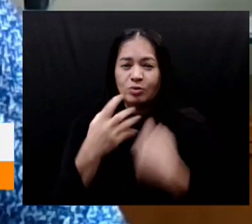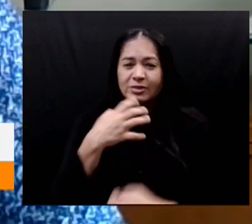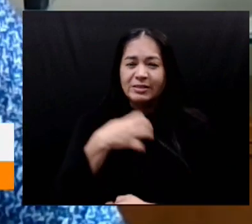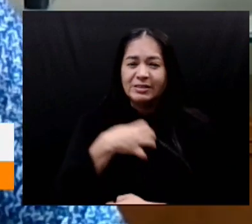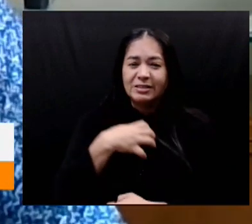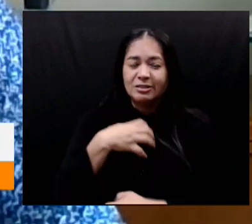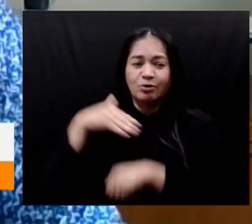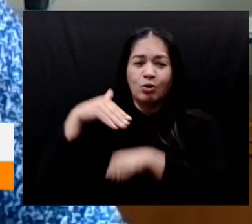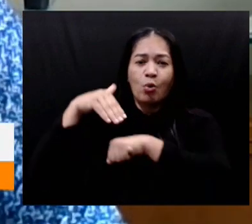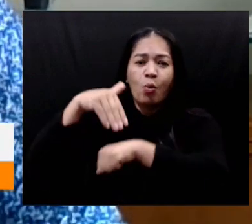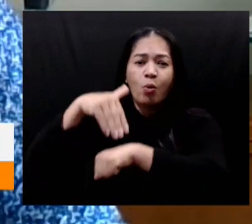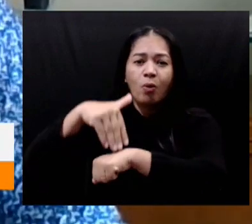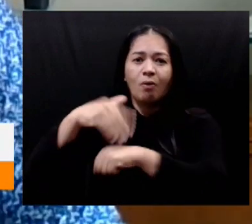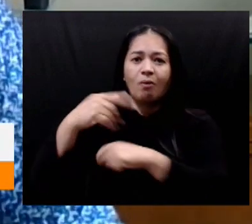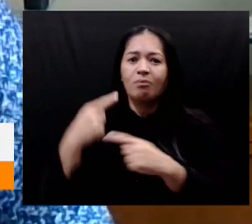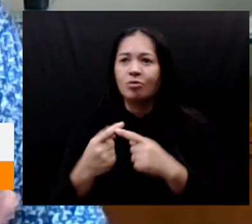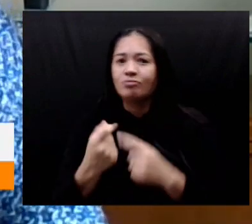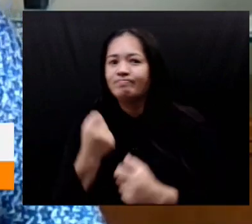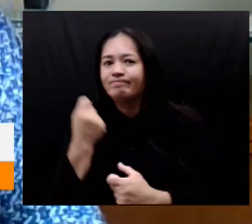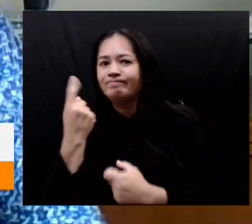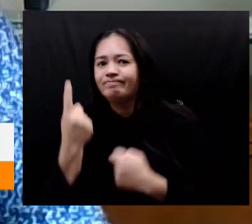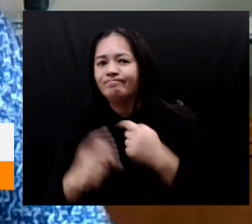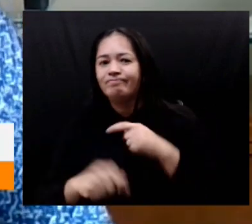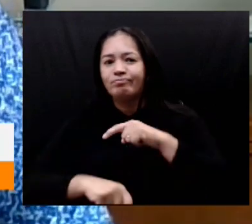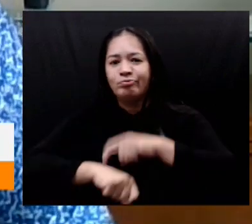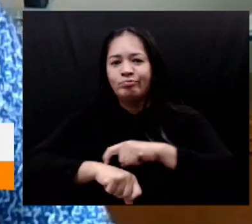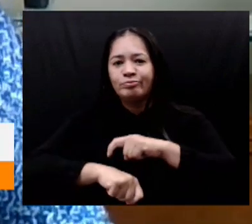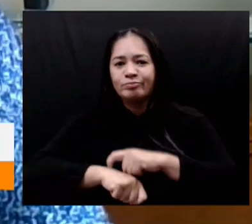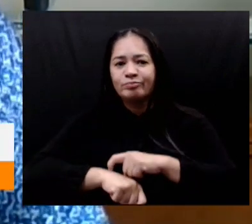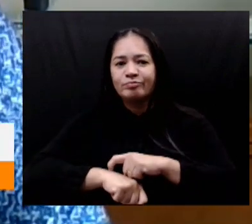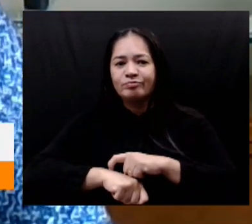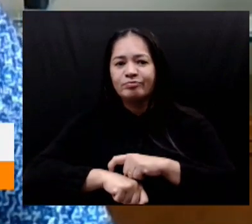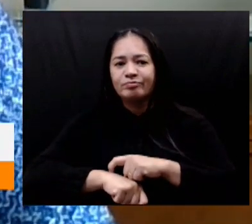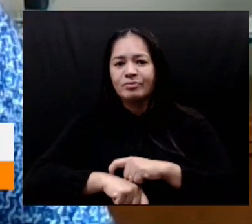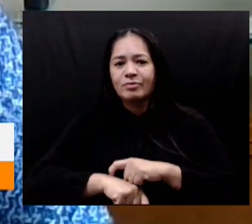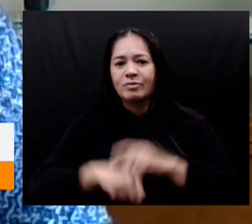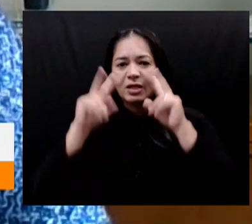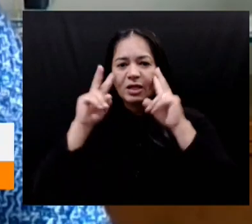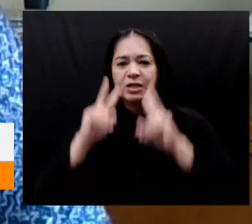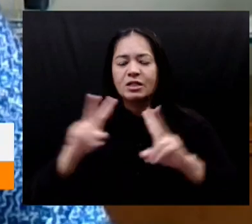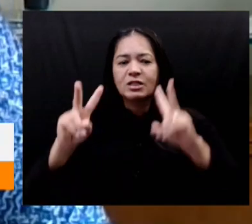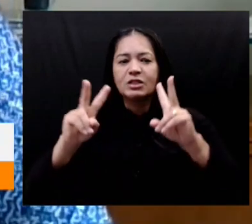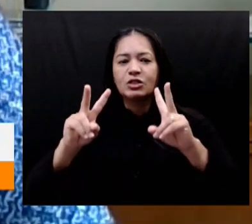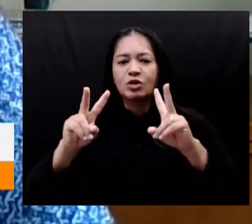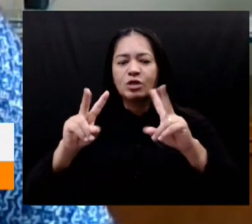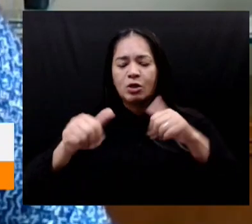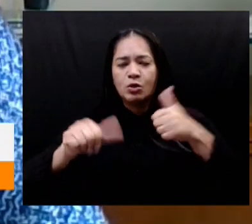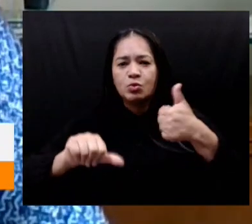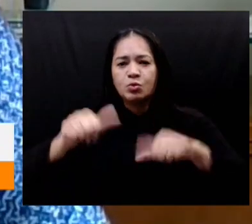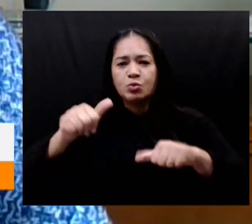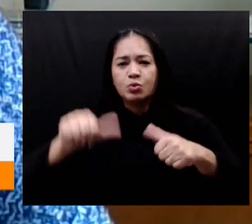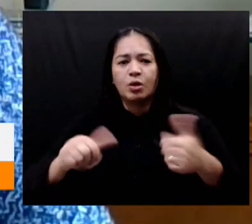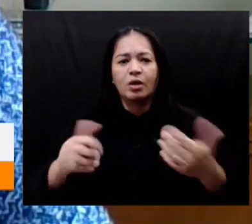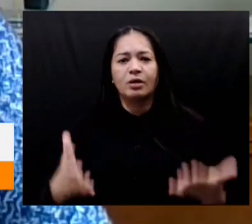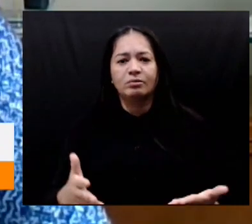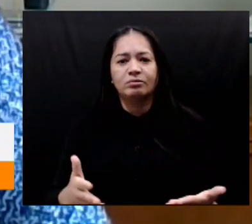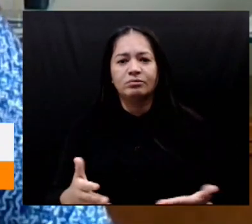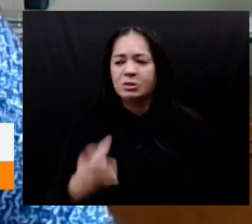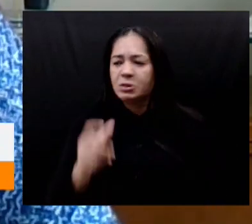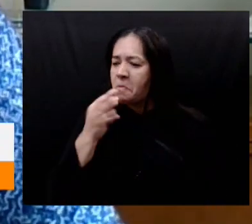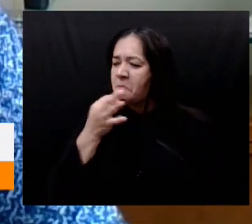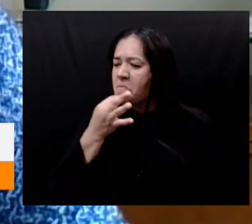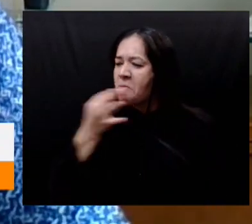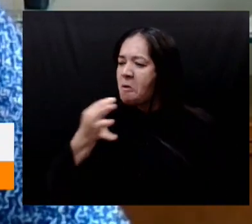algum momento recebeu esse olhar de crítica, de julgamento, de rejeição, de